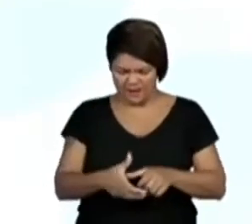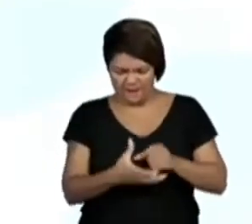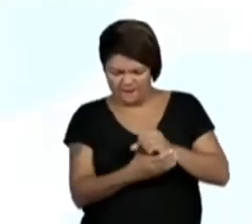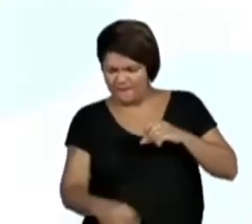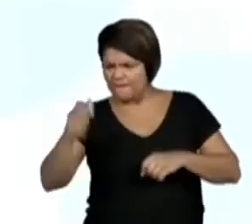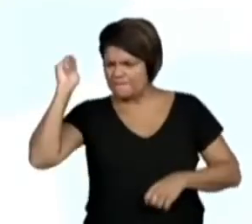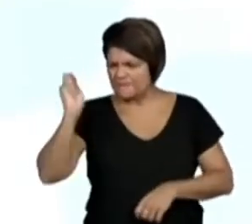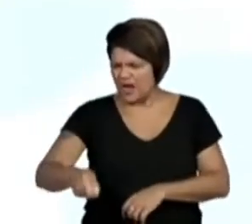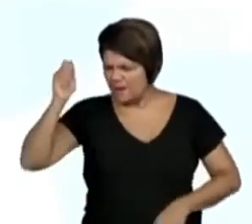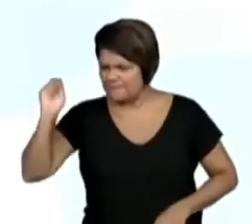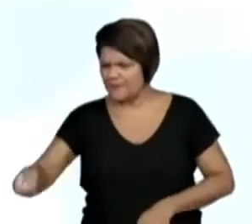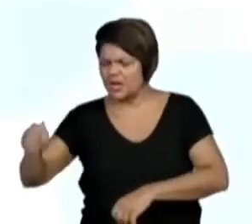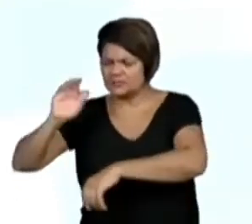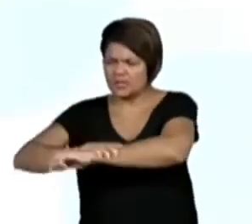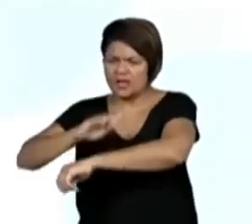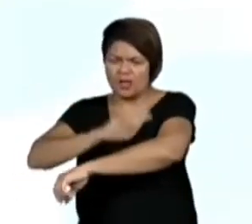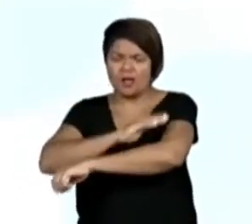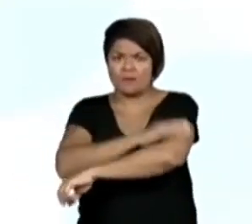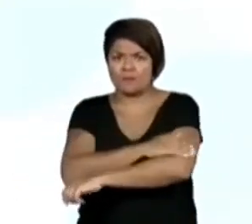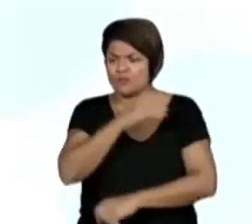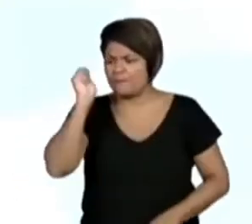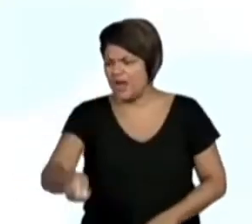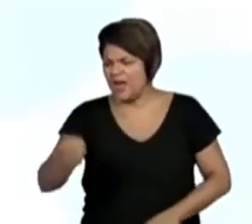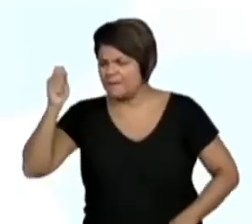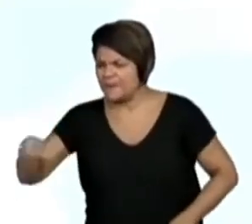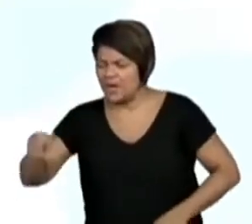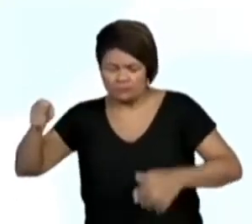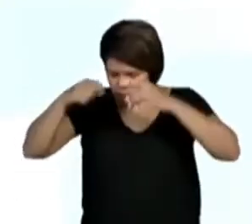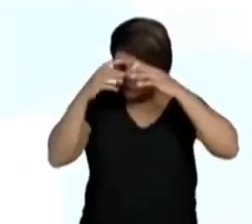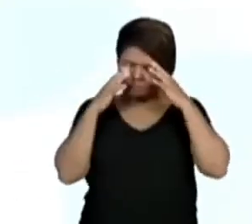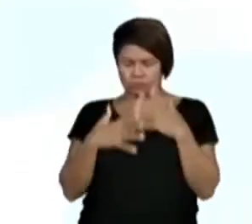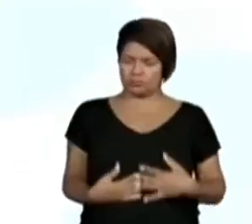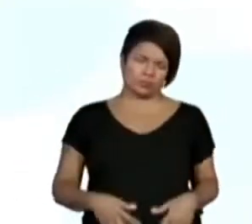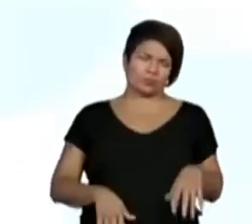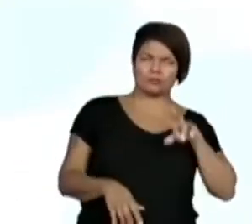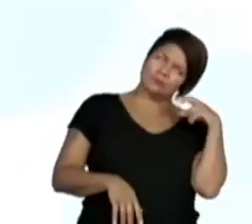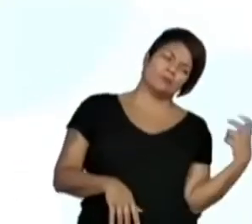sapato. O sapato estremeceu, a mulher morreu. O culpado não fui eu.